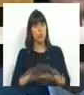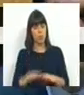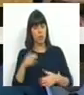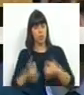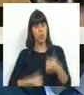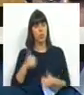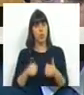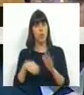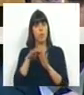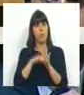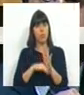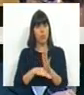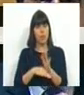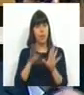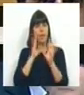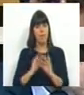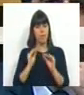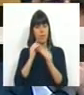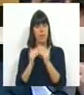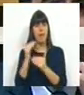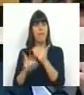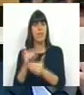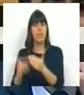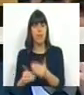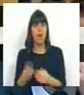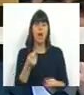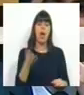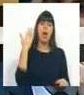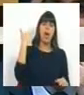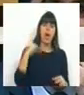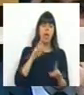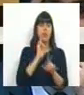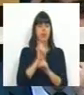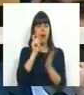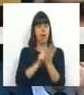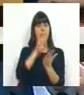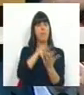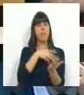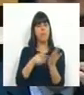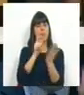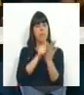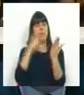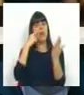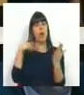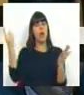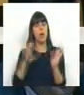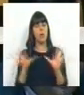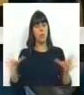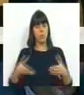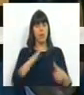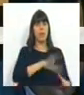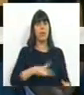os concursos de programas à formação avançada, já anteriormente calendarizados e anunciados à